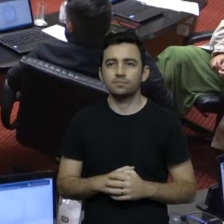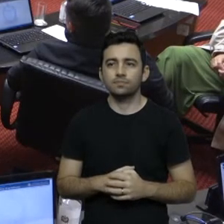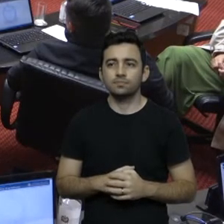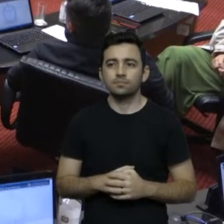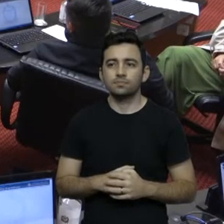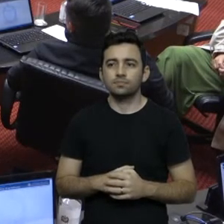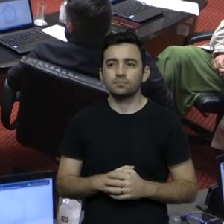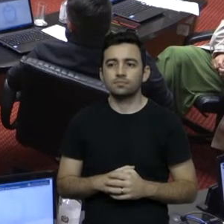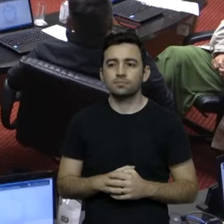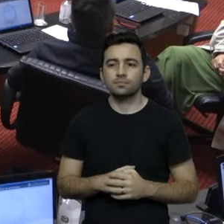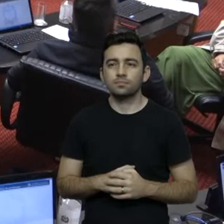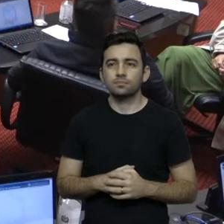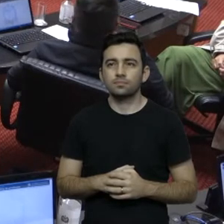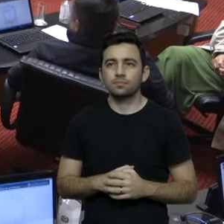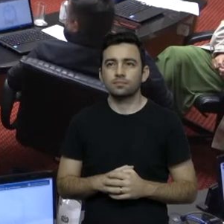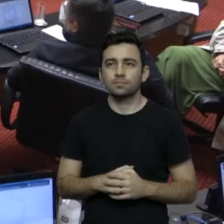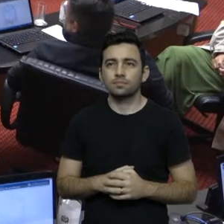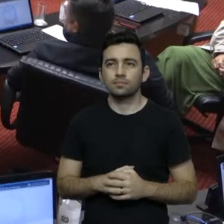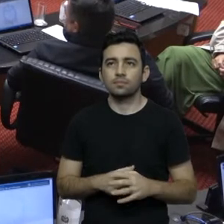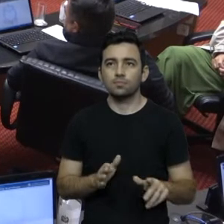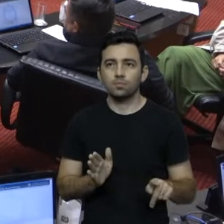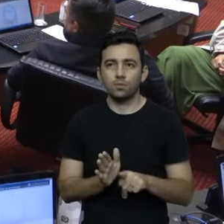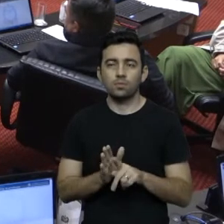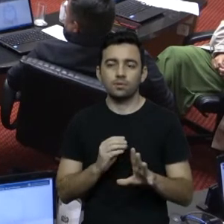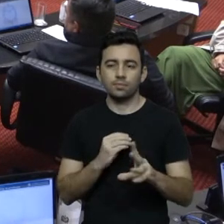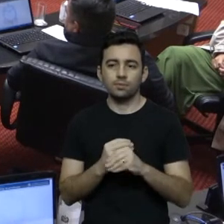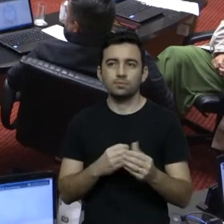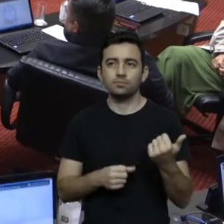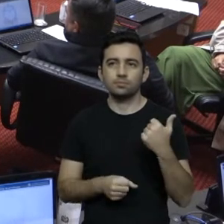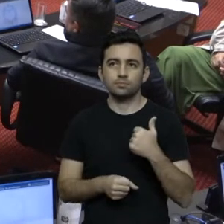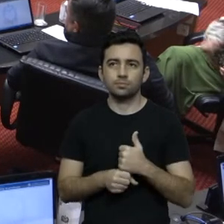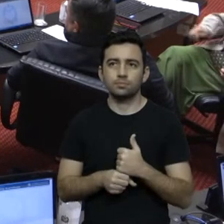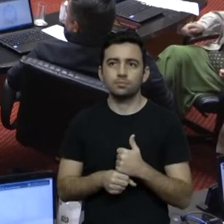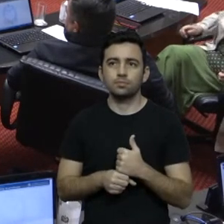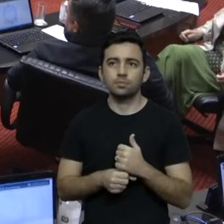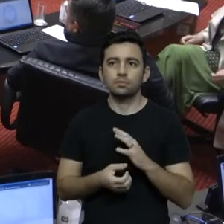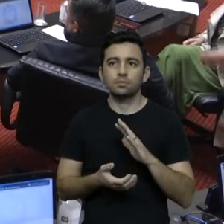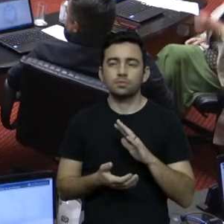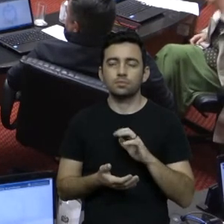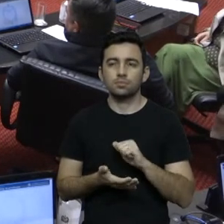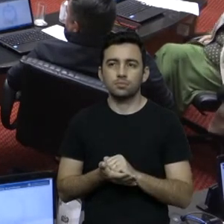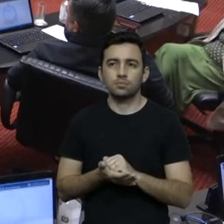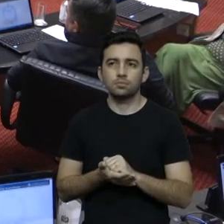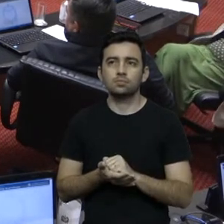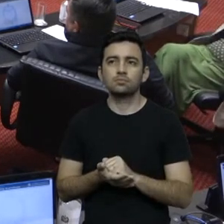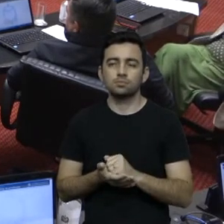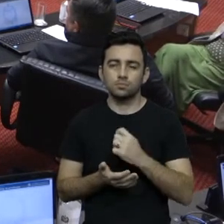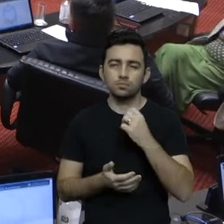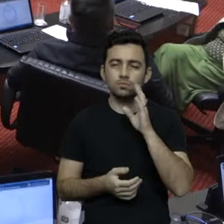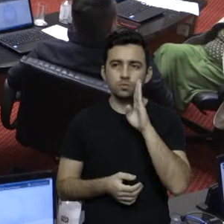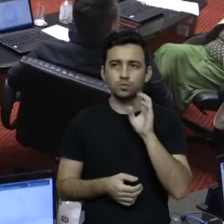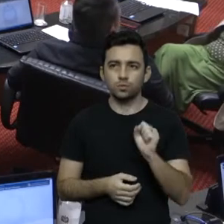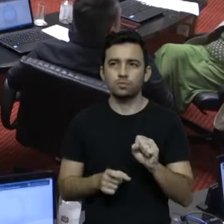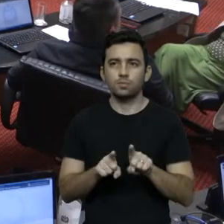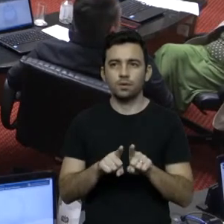é de da emenda subscrito pelo Deputado Bruno e outros Deputados